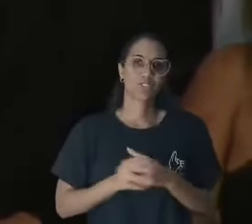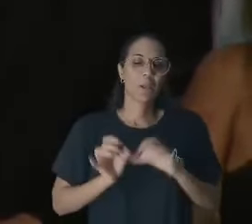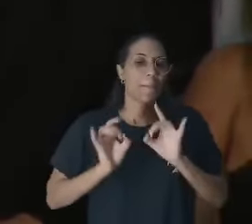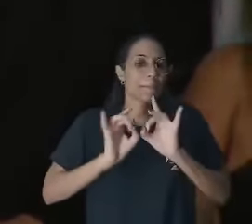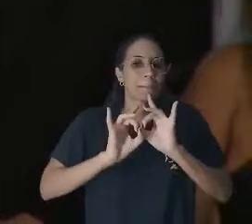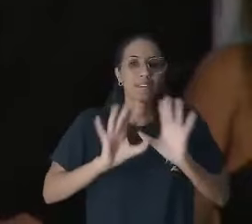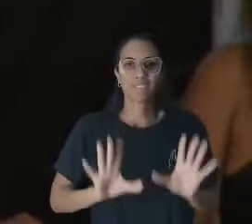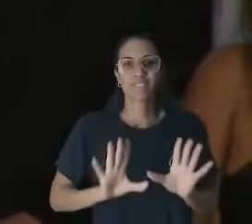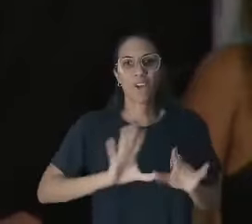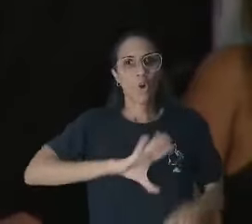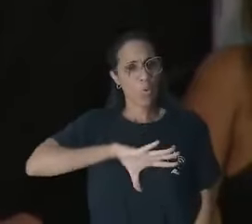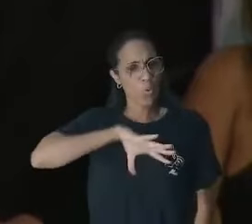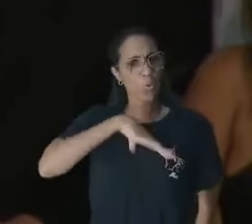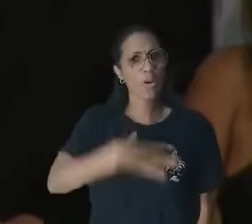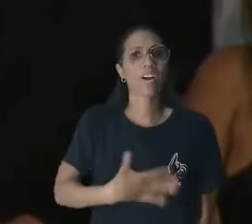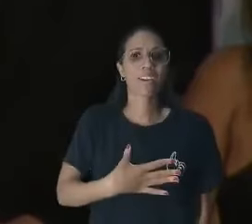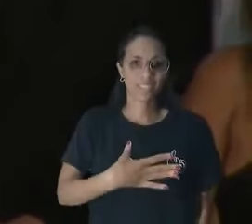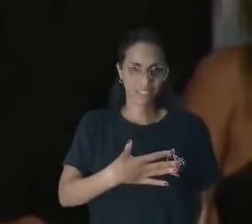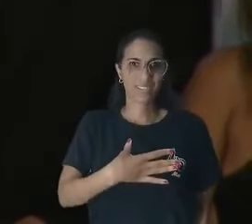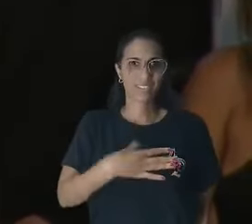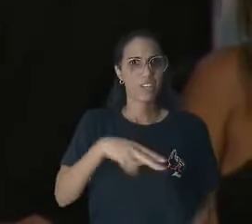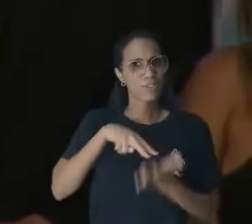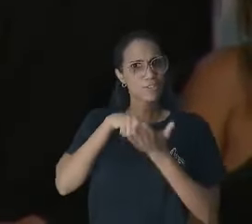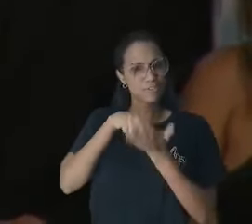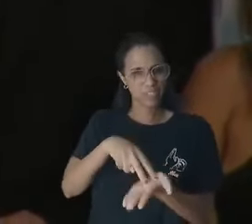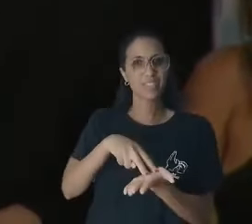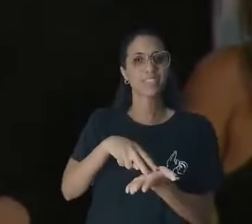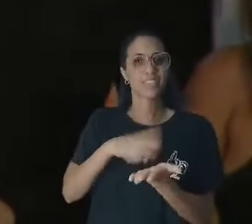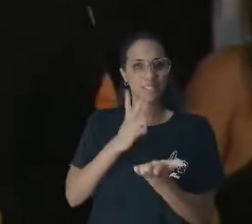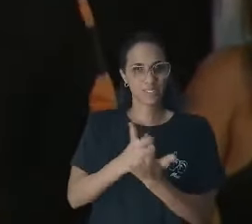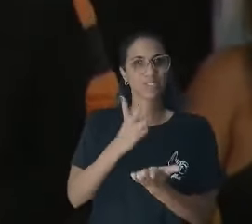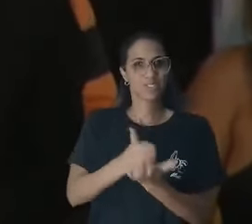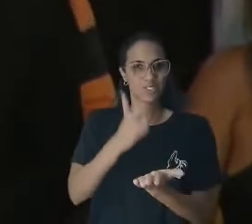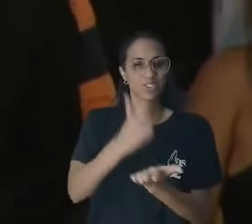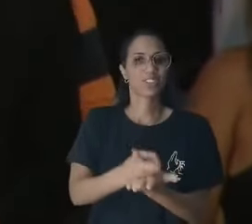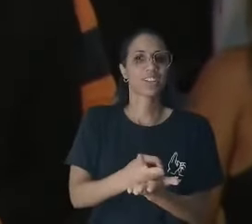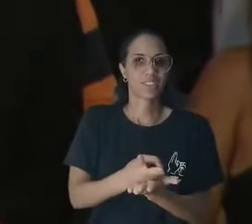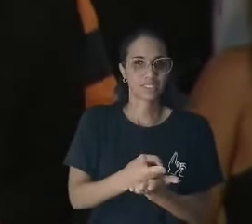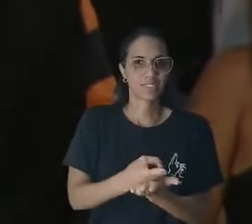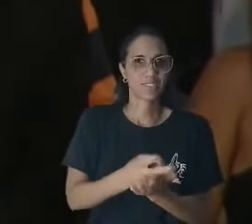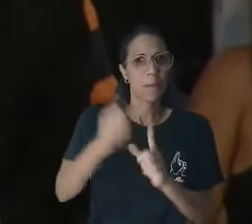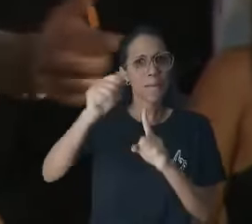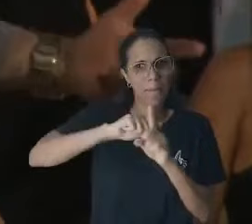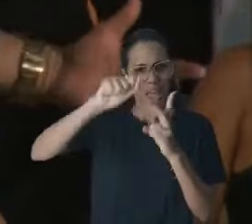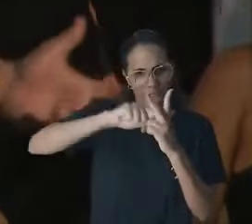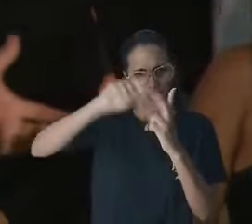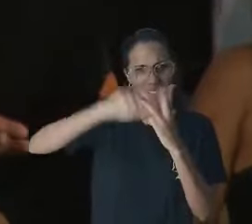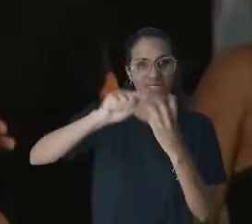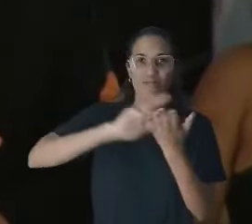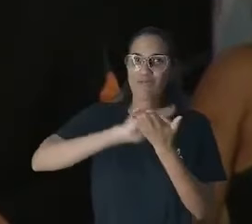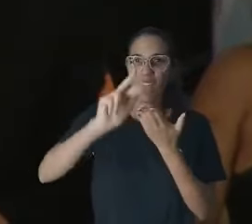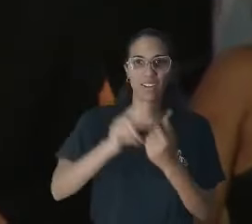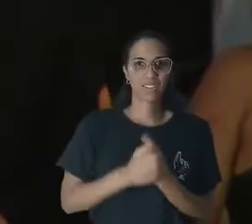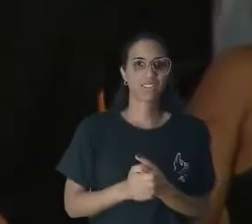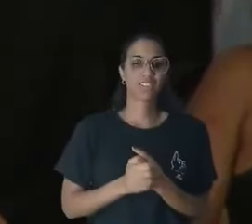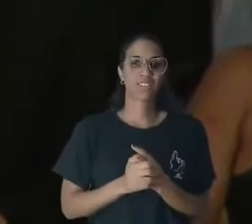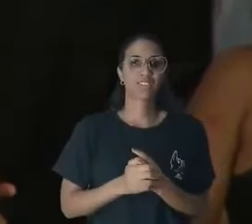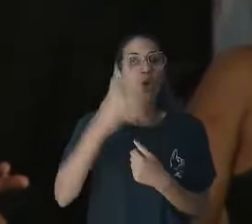com coragem e com perseverança, durante meses, tornaram tudo isso uma